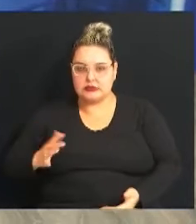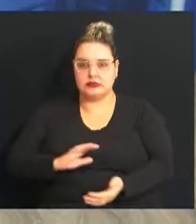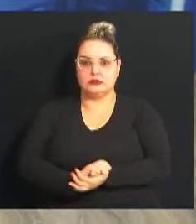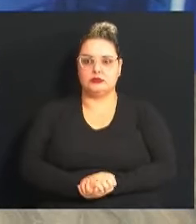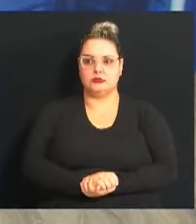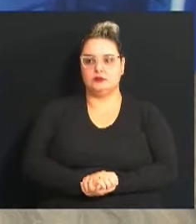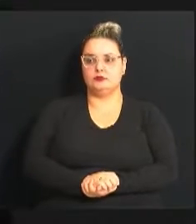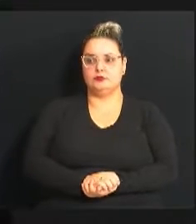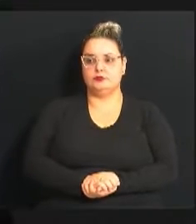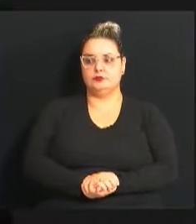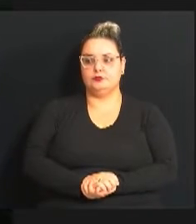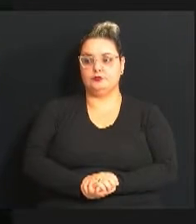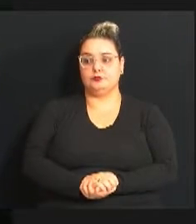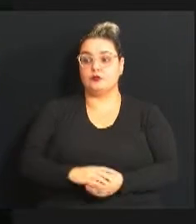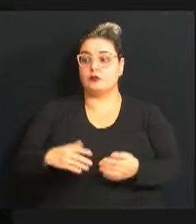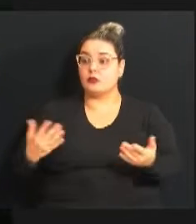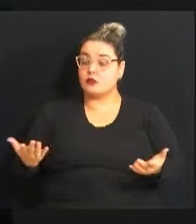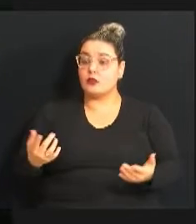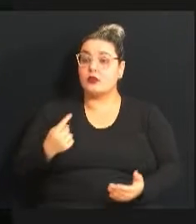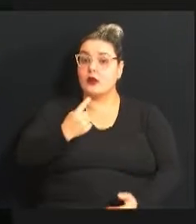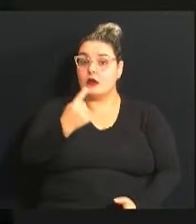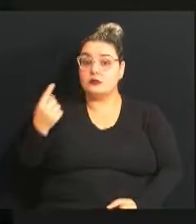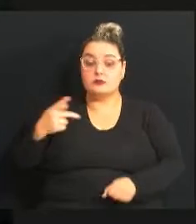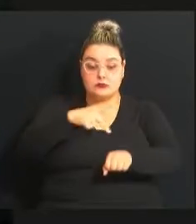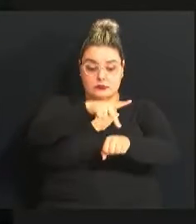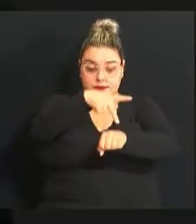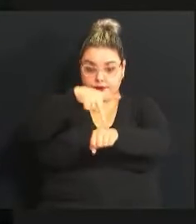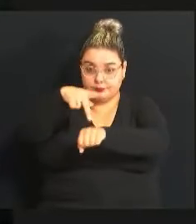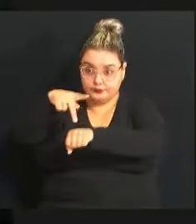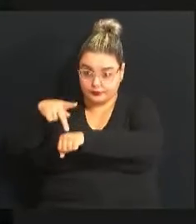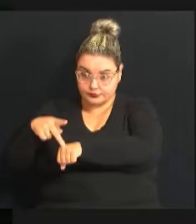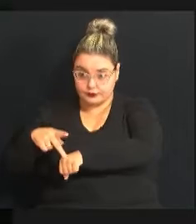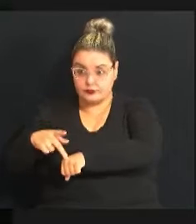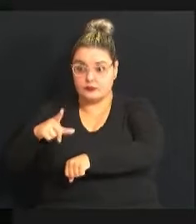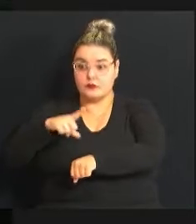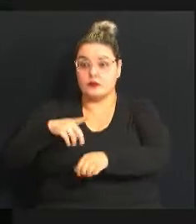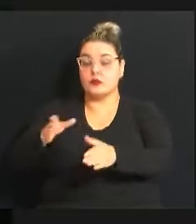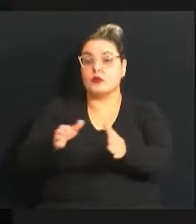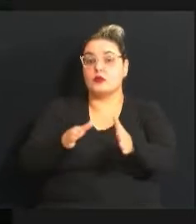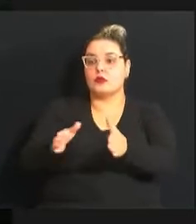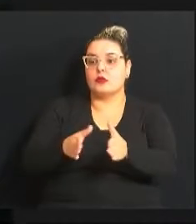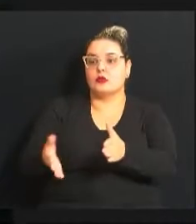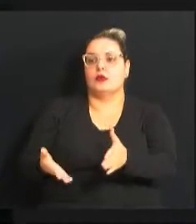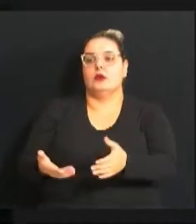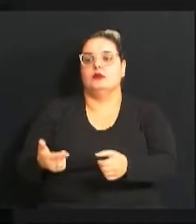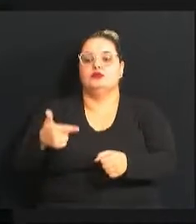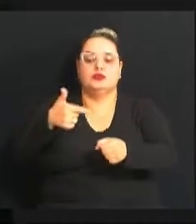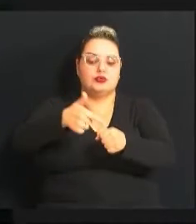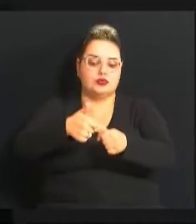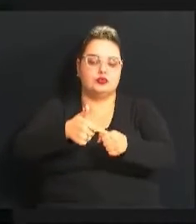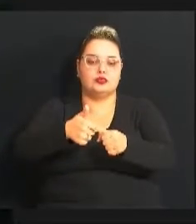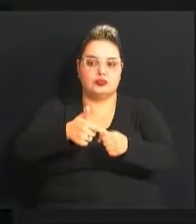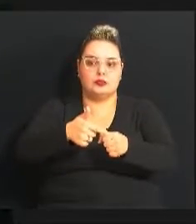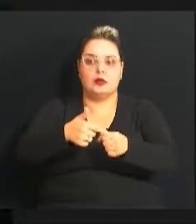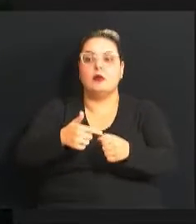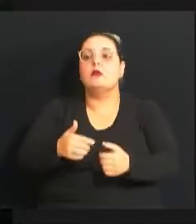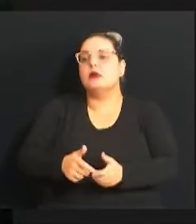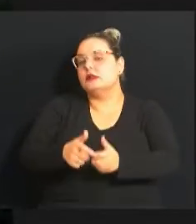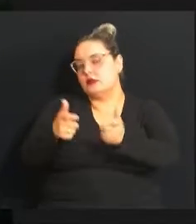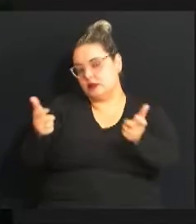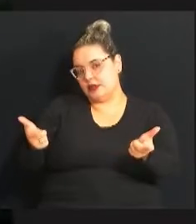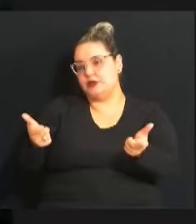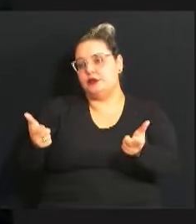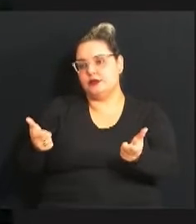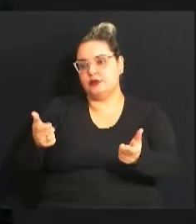Olha, cada país geralmente tem uma regra específica de formação de preço de combustíveis, mas muitos acompanham o preço